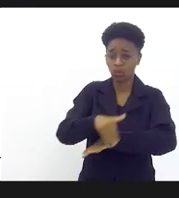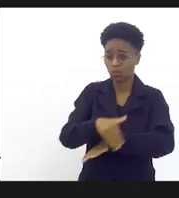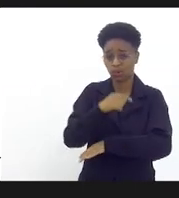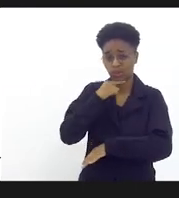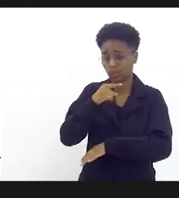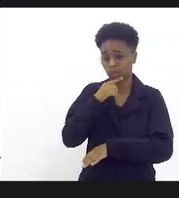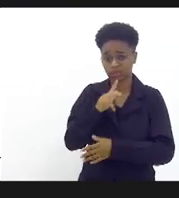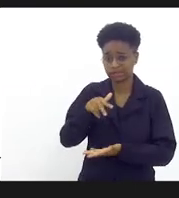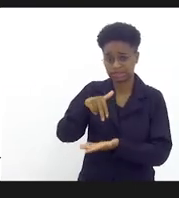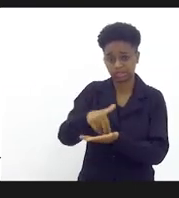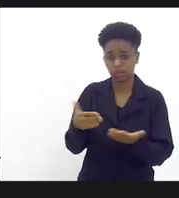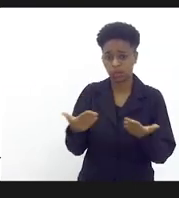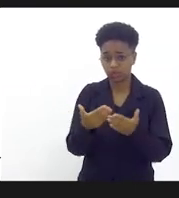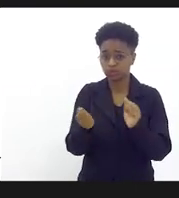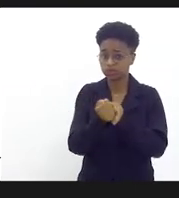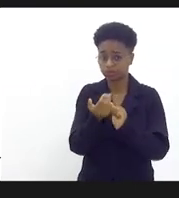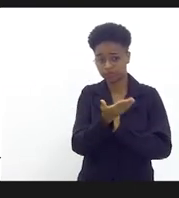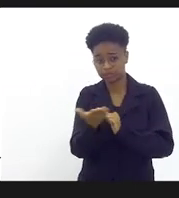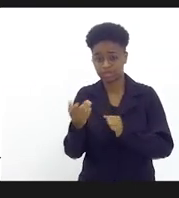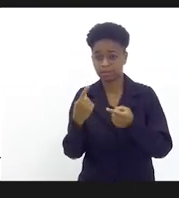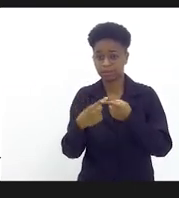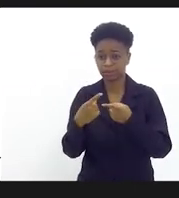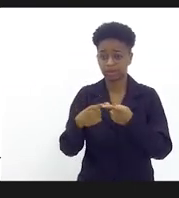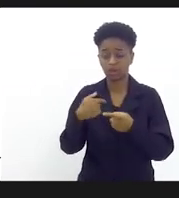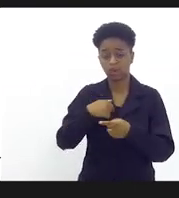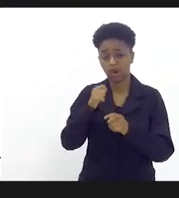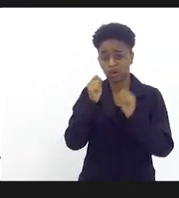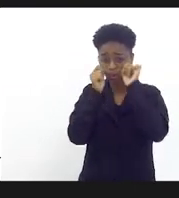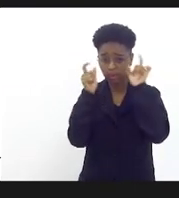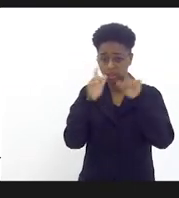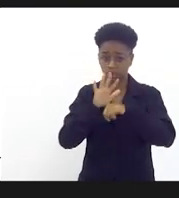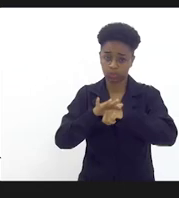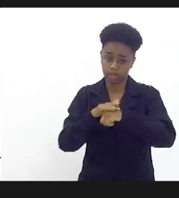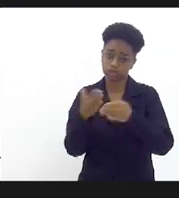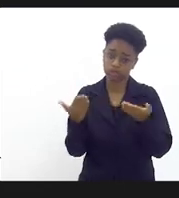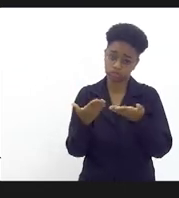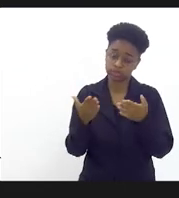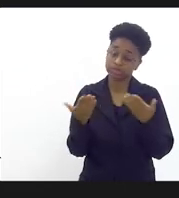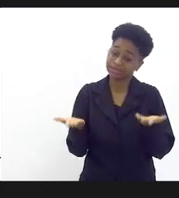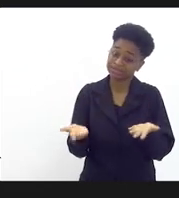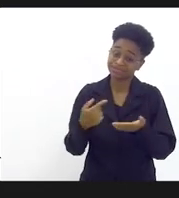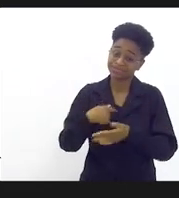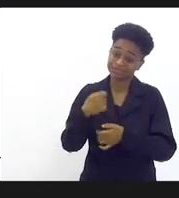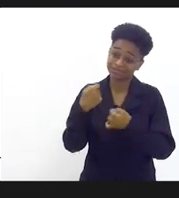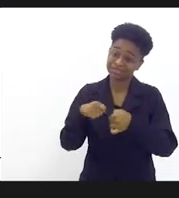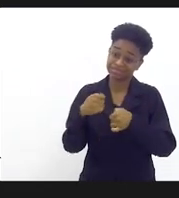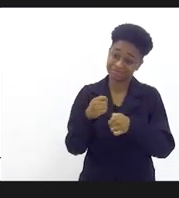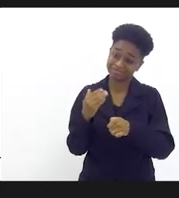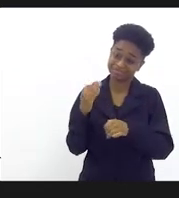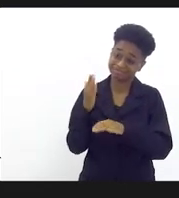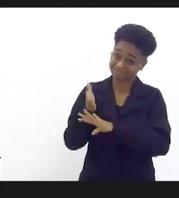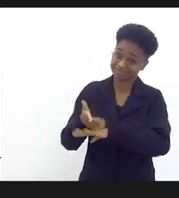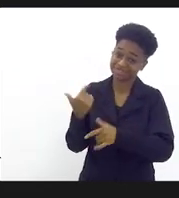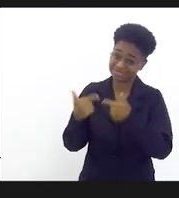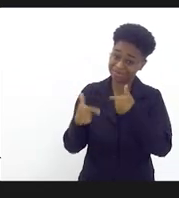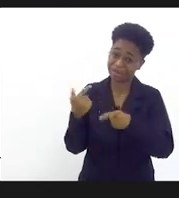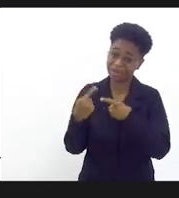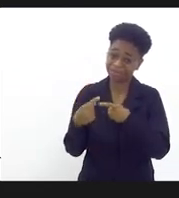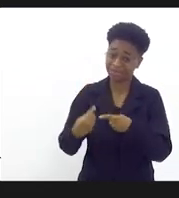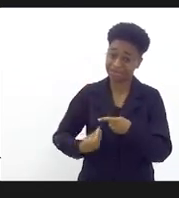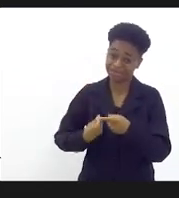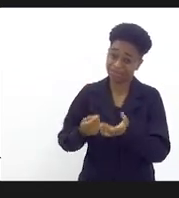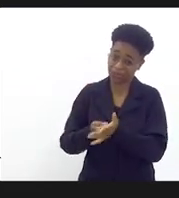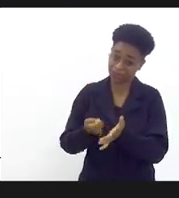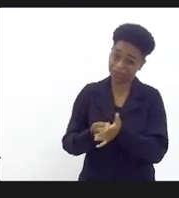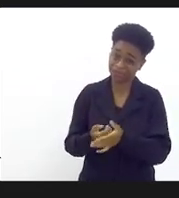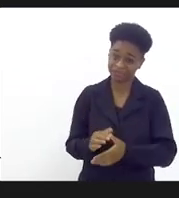presente hoje com vocês aí, porque eu acordei bem doentinho hoje, então precisei vir para o trabalho, né? A vida chama, a vida cobra, e